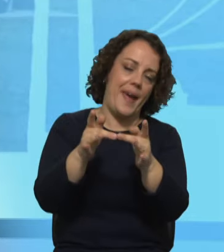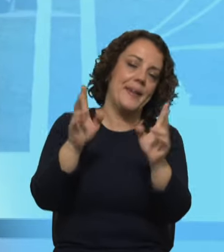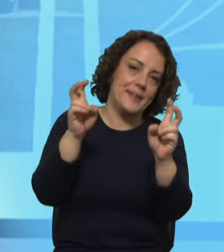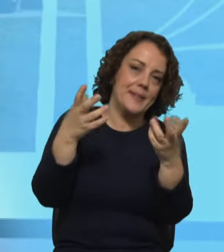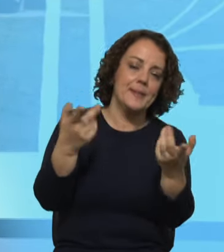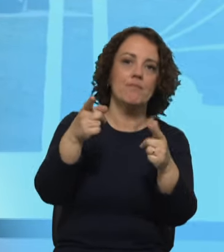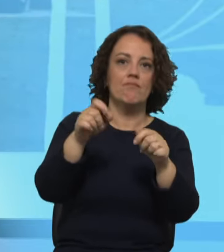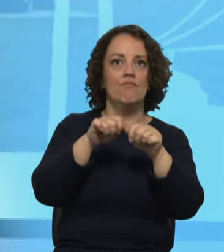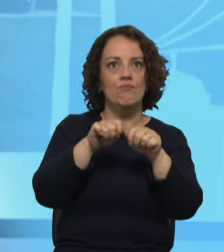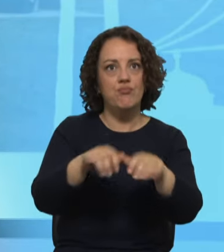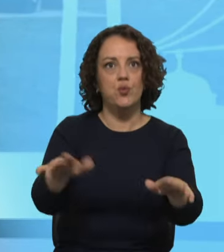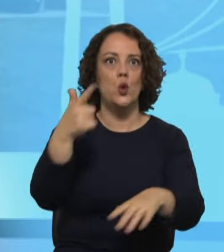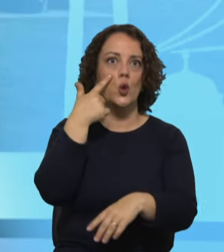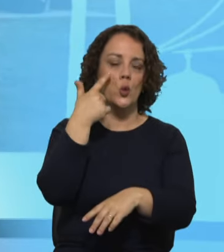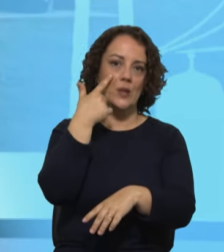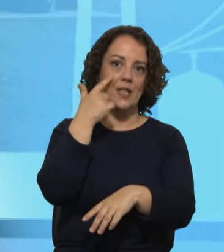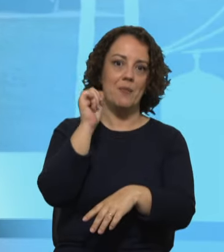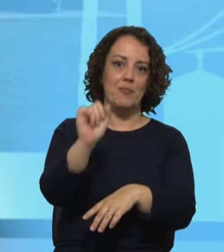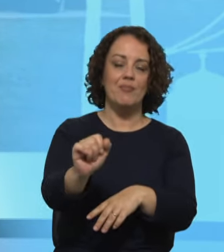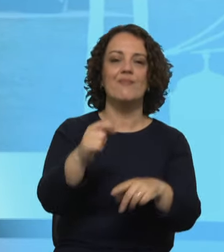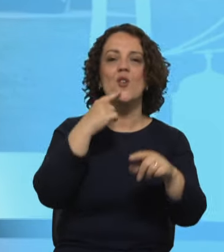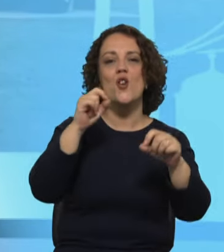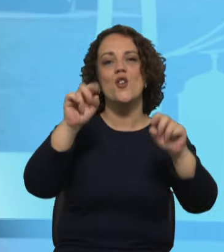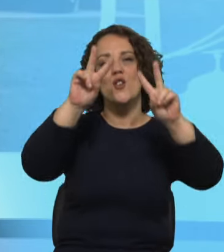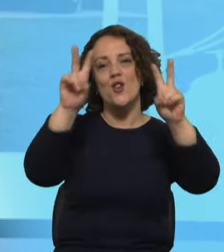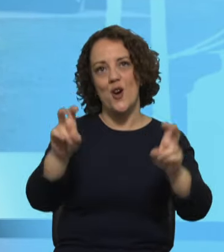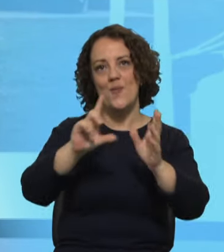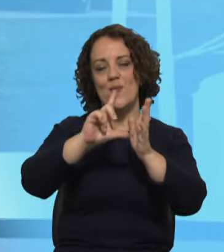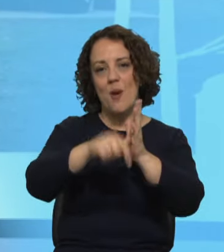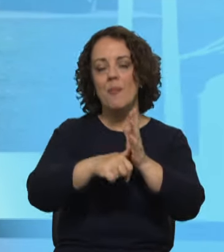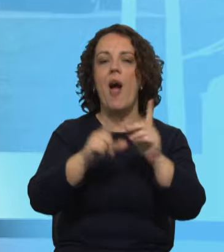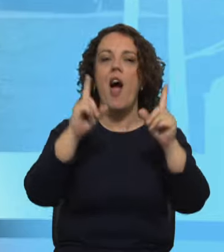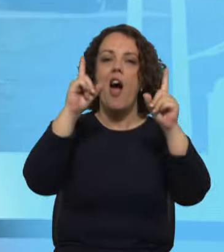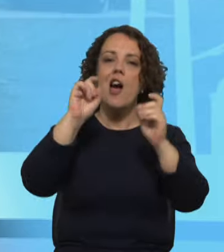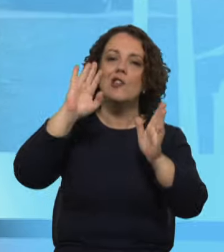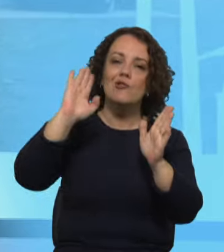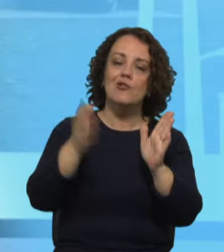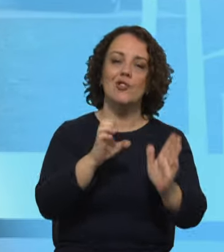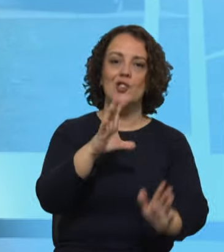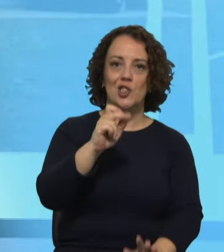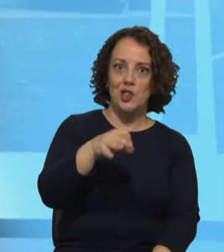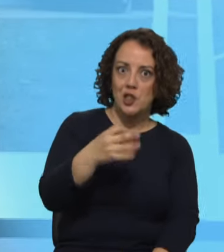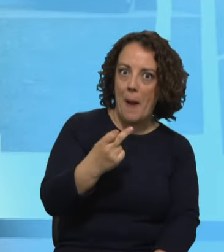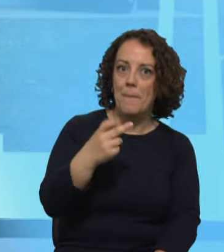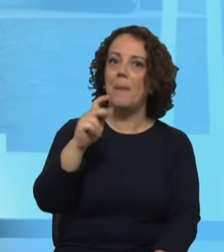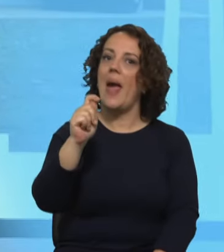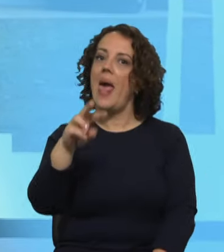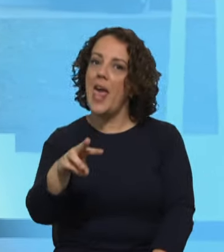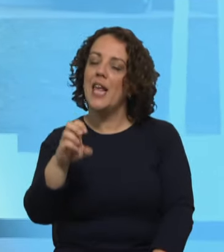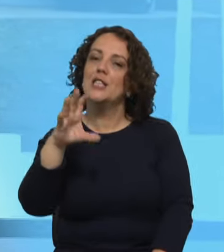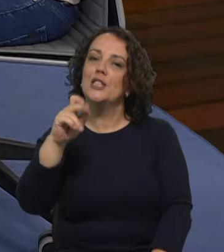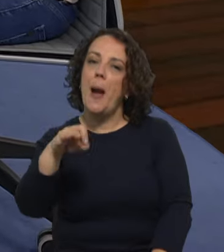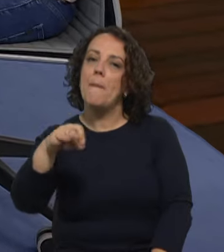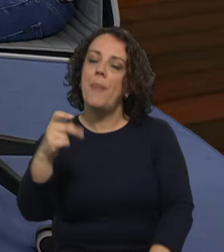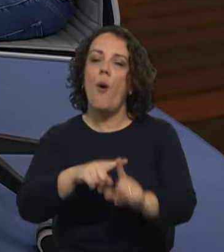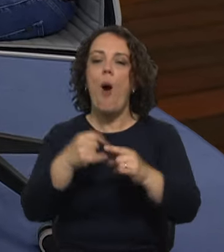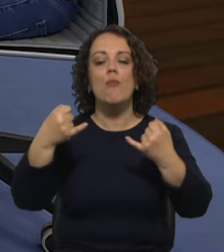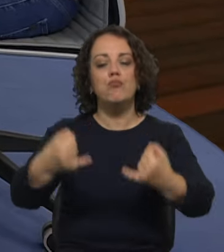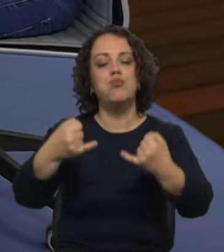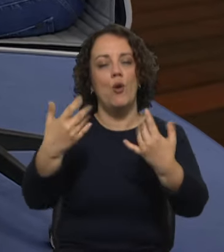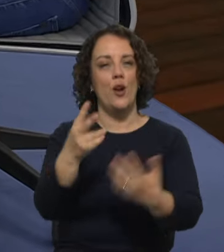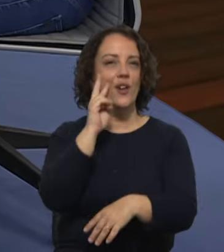ficaram conhecidas também como de Chapa em chapa foi esse o nome que vocês de alguma forma vos foi conduzindo e vos foi acompanhando vamos ver